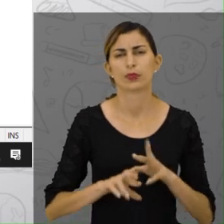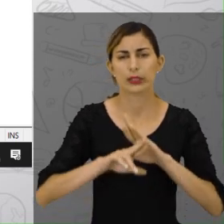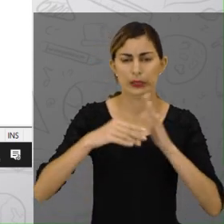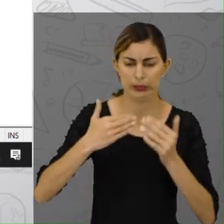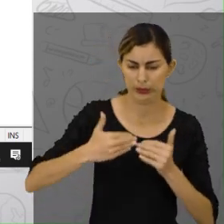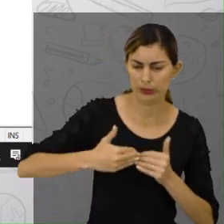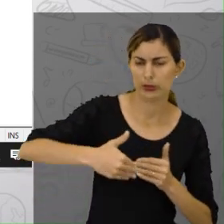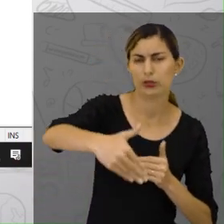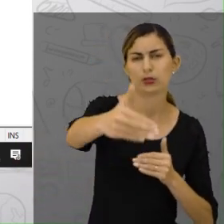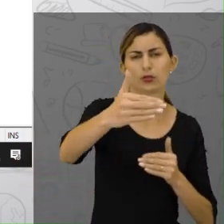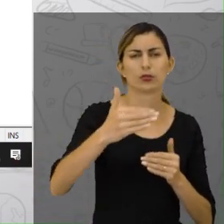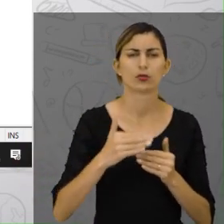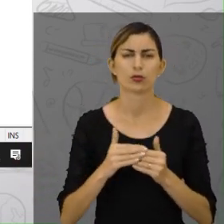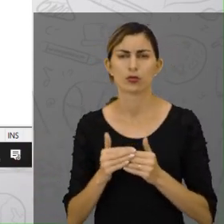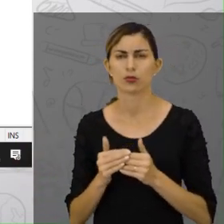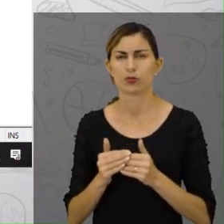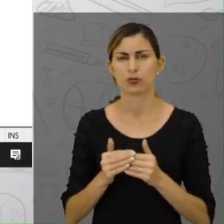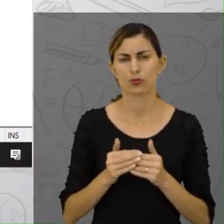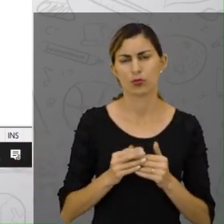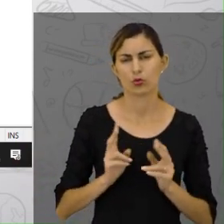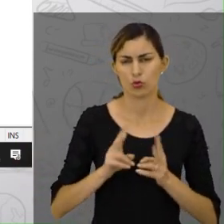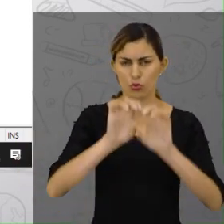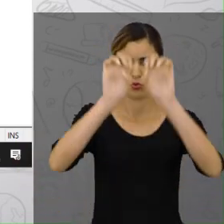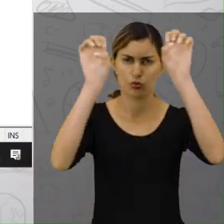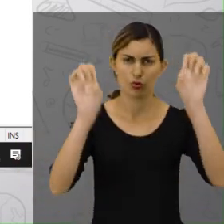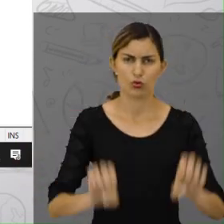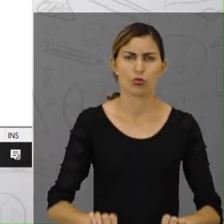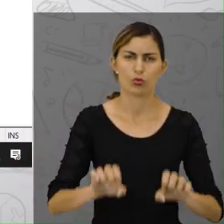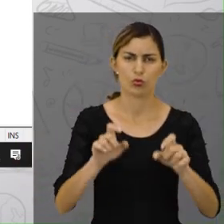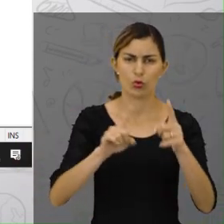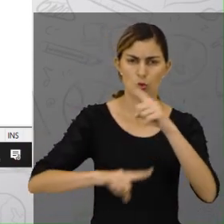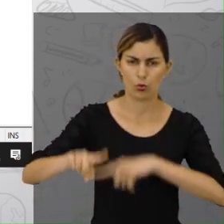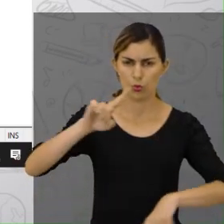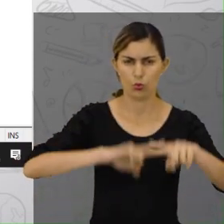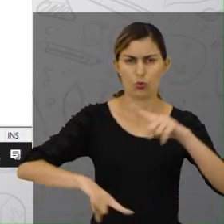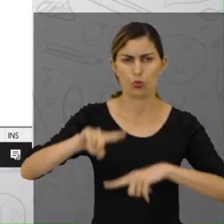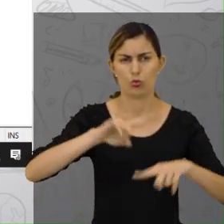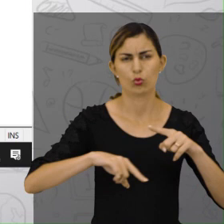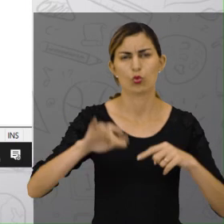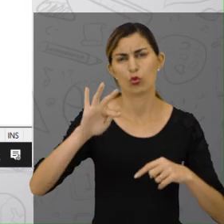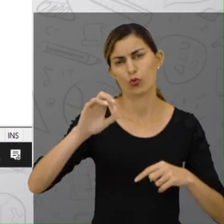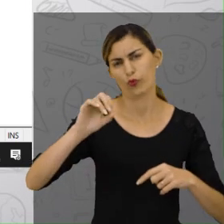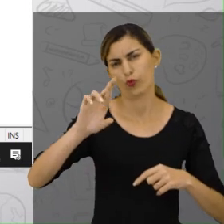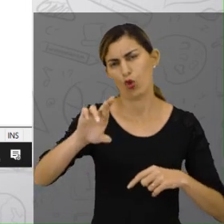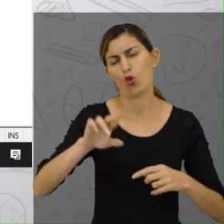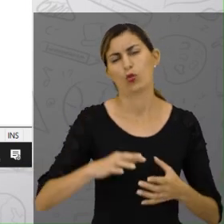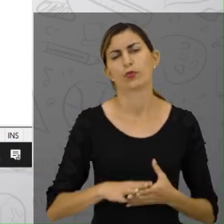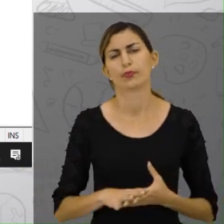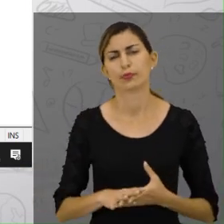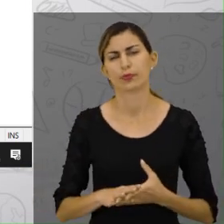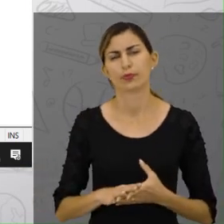Vamos passar para a estrutura de controle for.